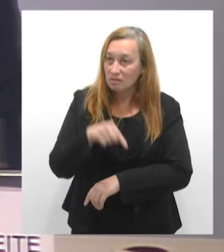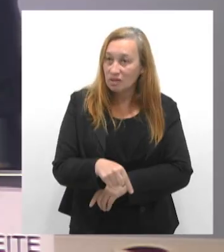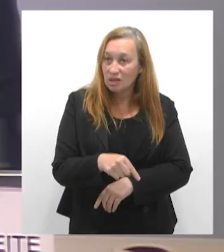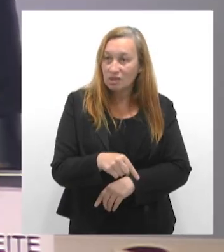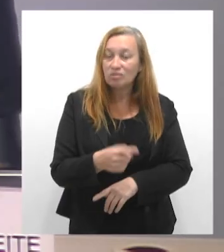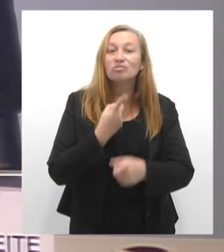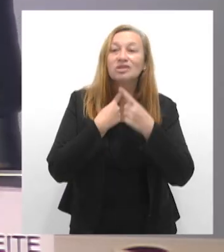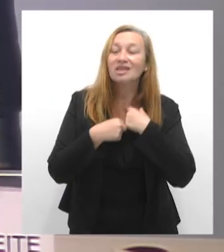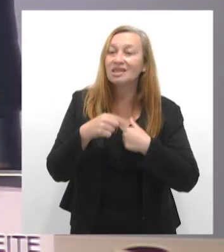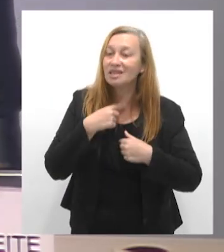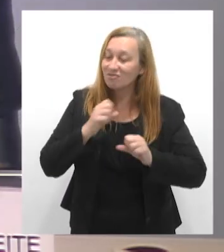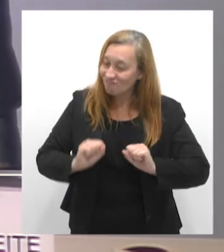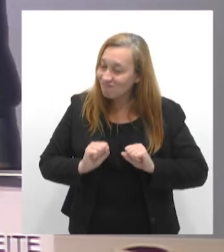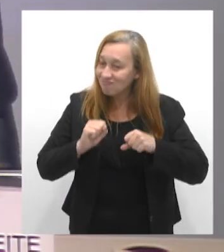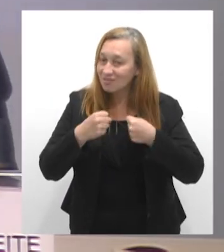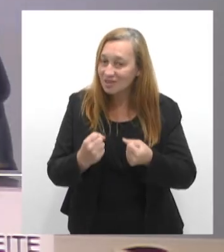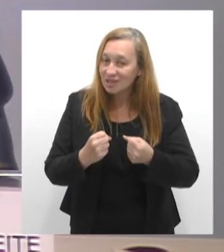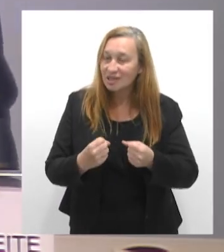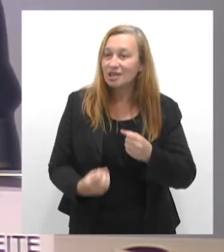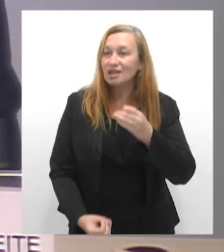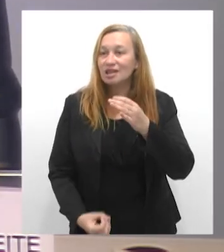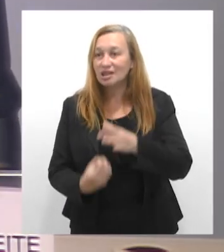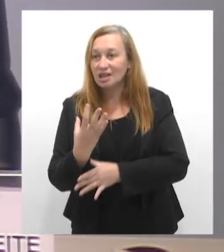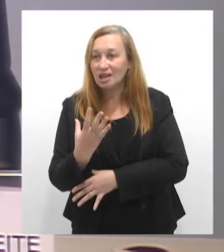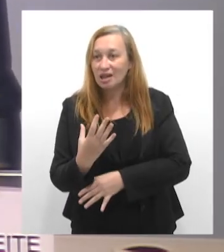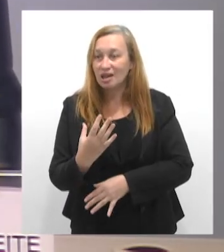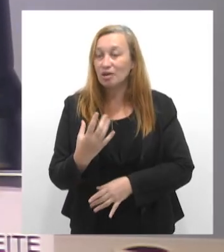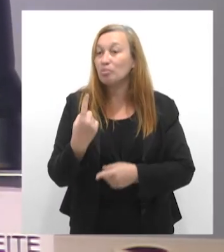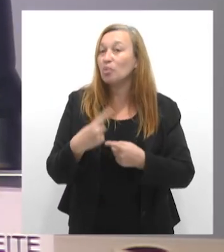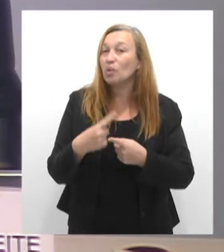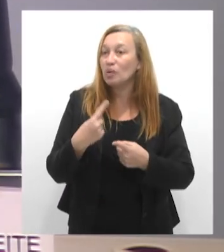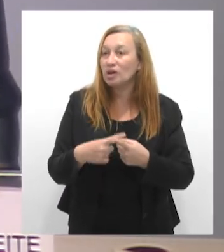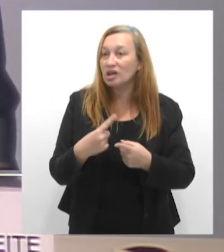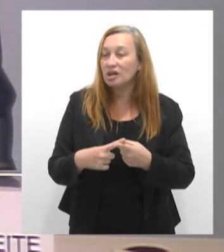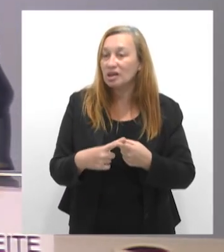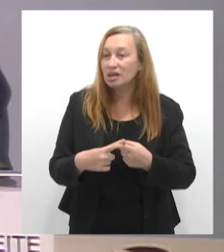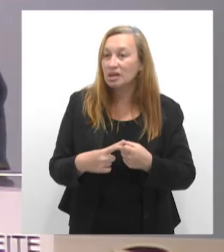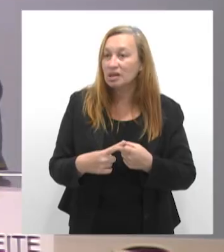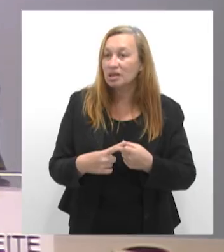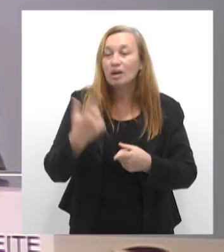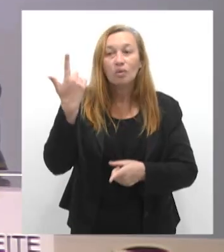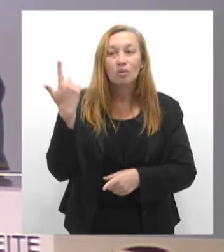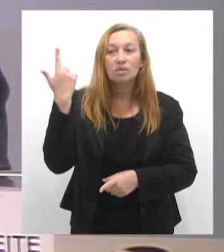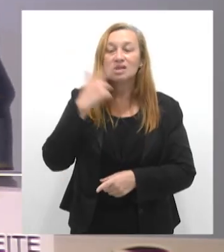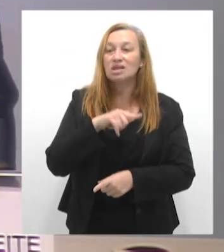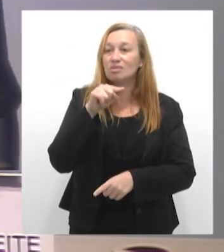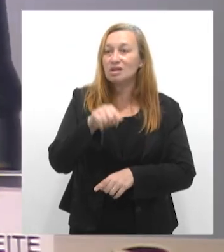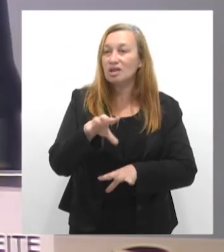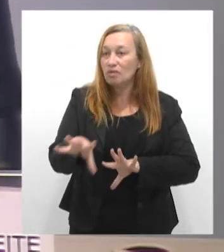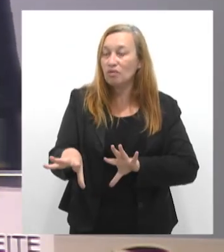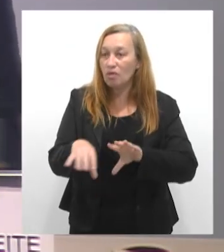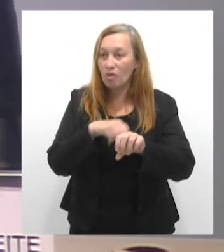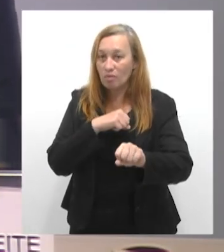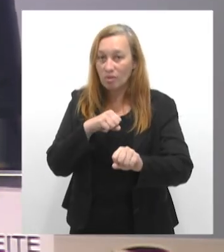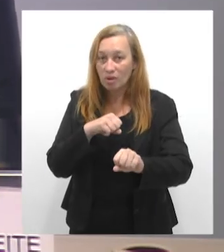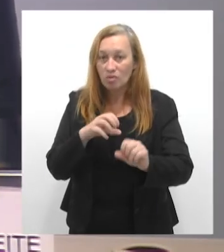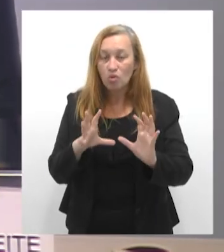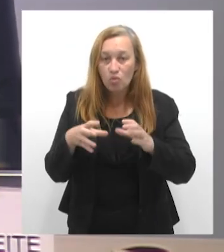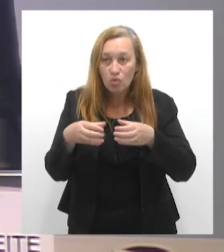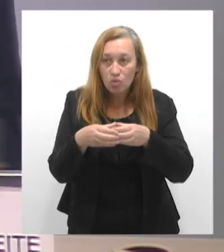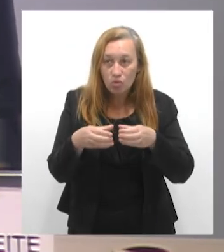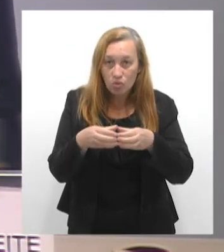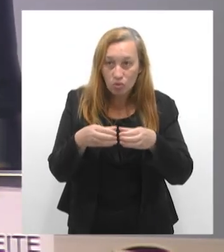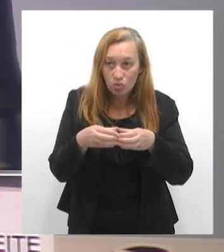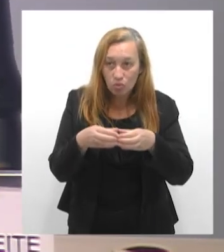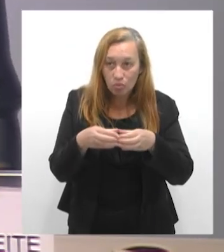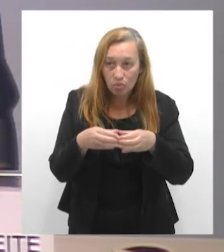a vontade e disposição para construir, porque conseguimos aqui formar uma equipe,